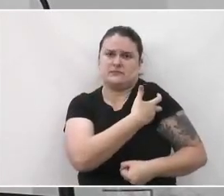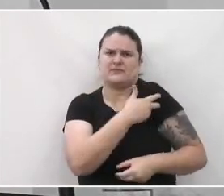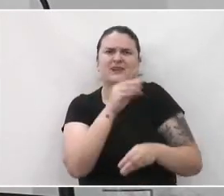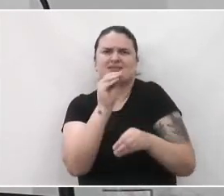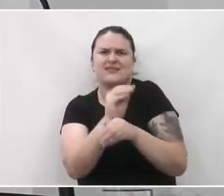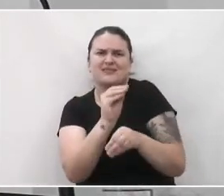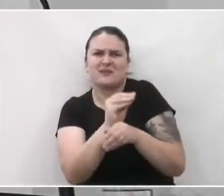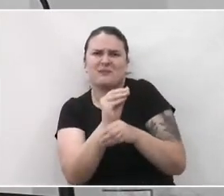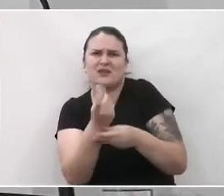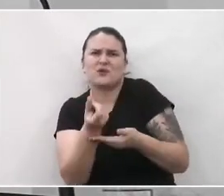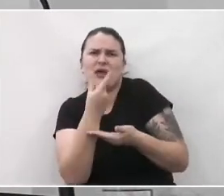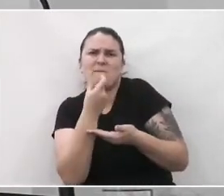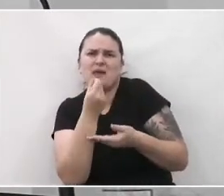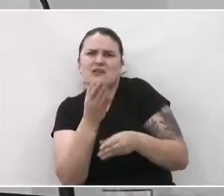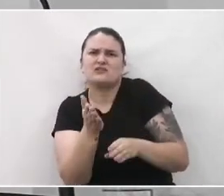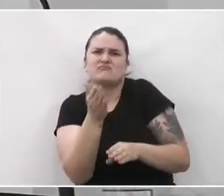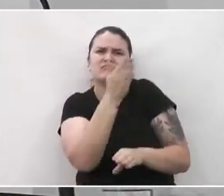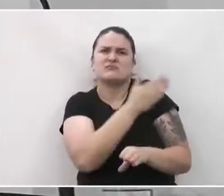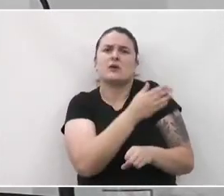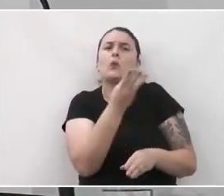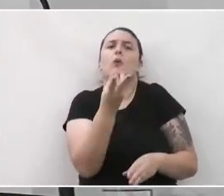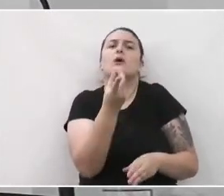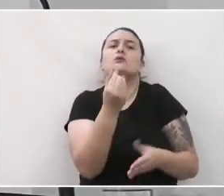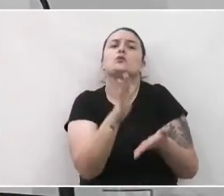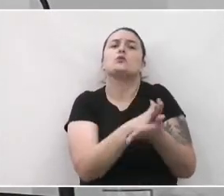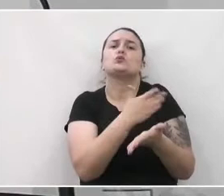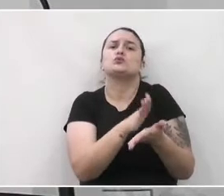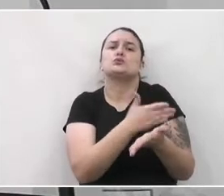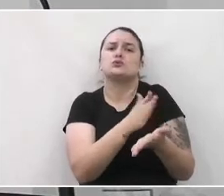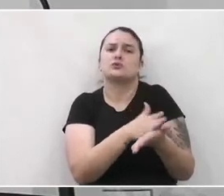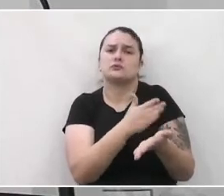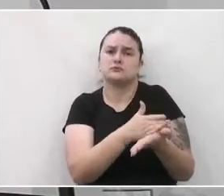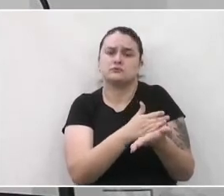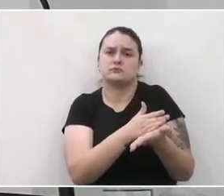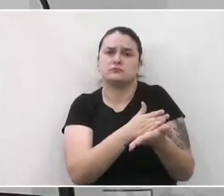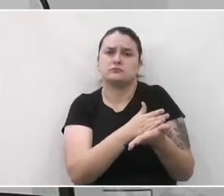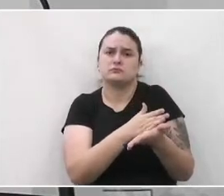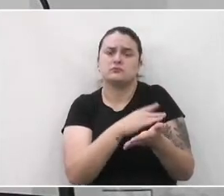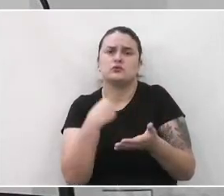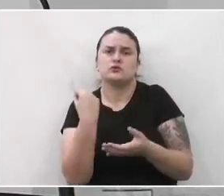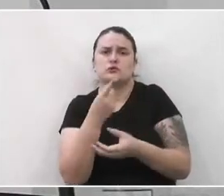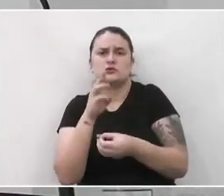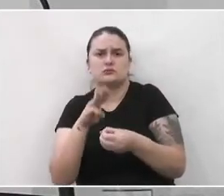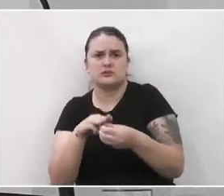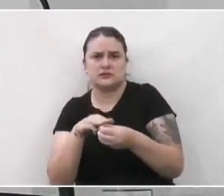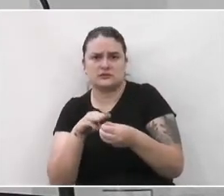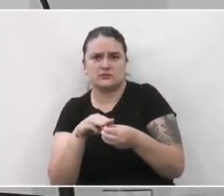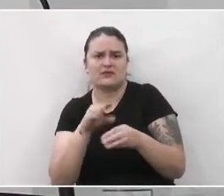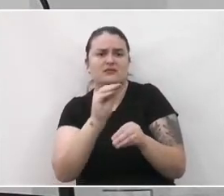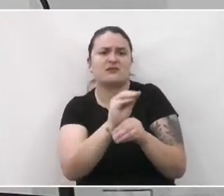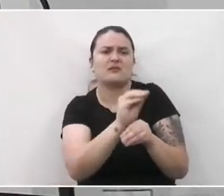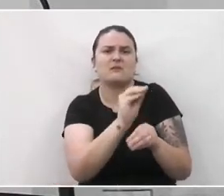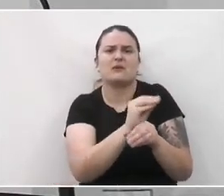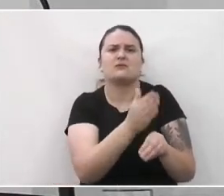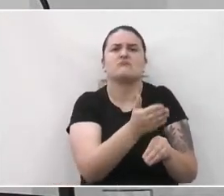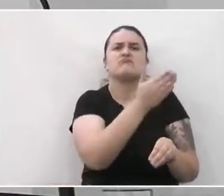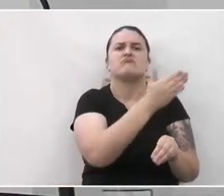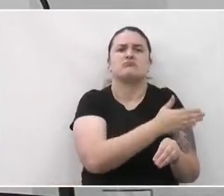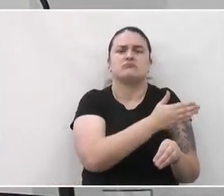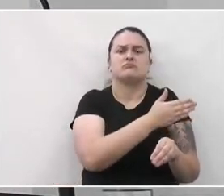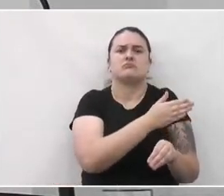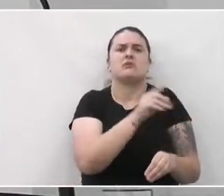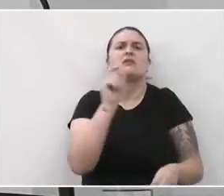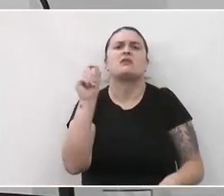Tratamento precoce, quanto custa para o município cada tratamento precoce desse?